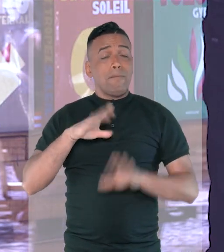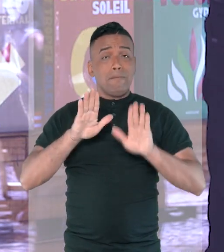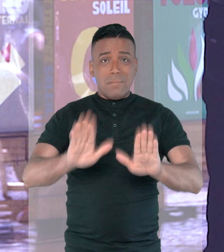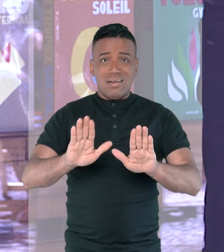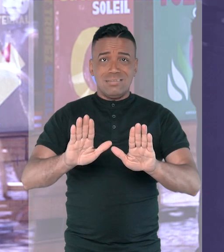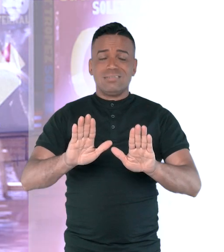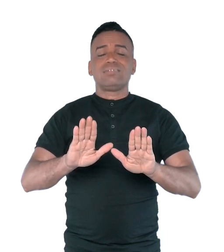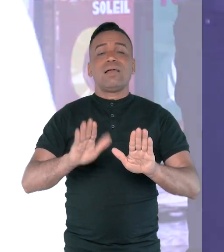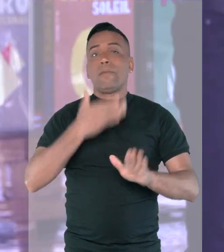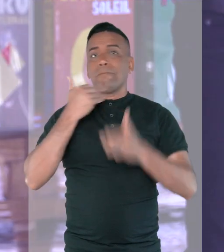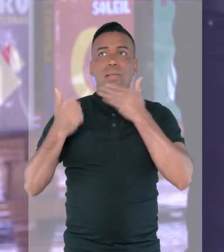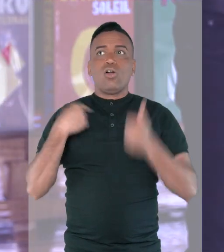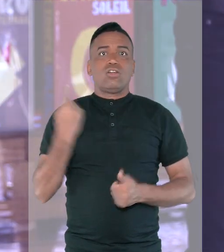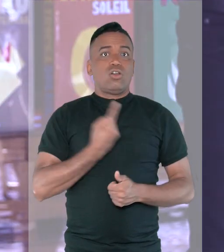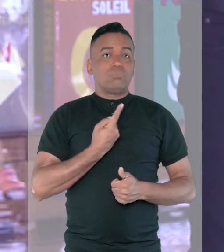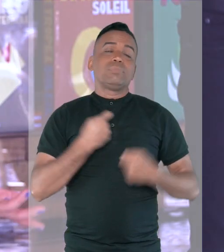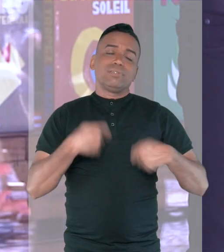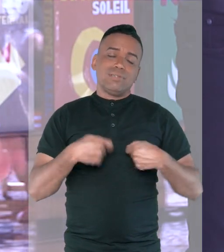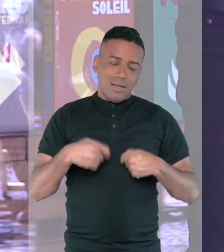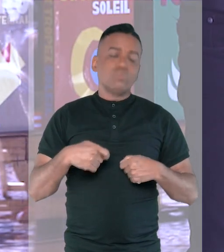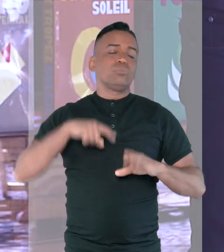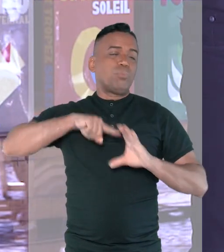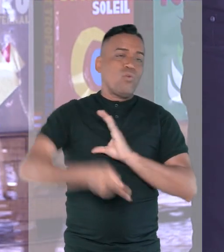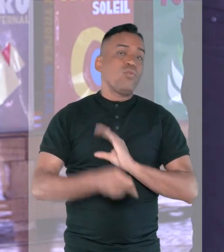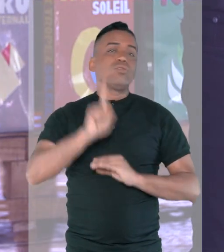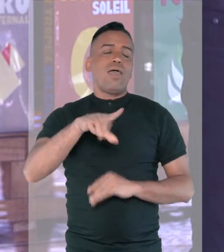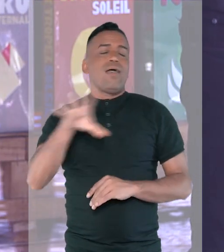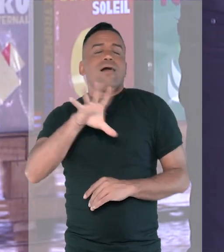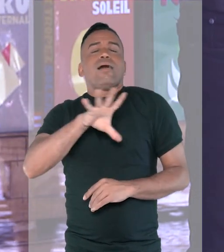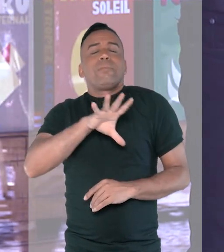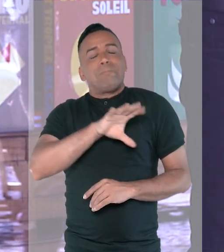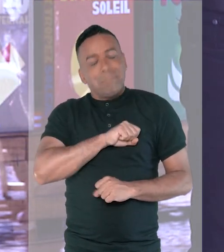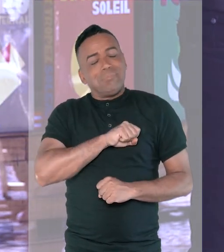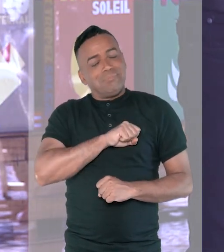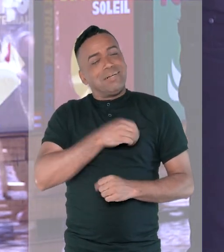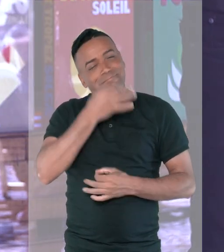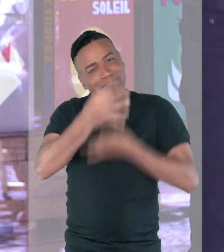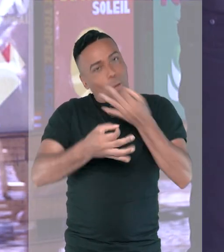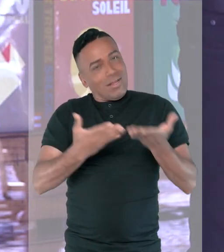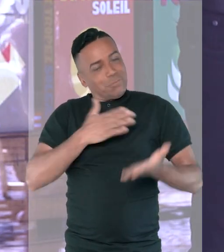vida, mas o melhor que nós podemos fazer é amar. Então, acho que é isso.